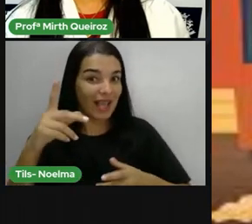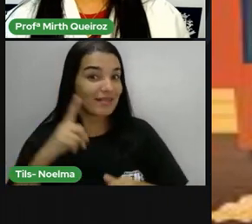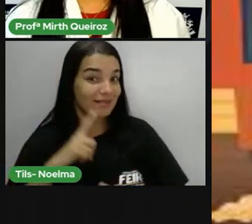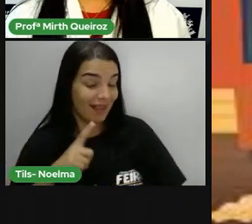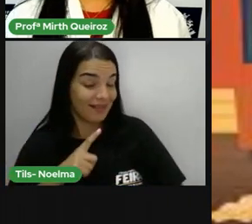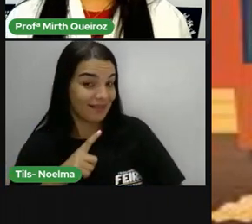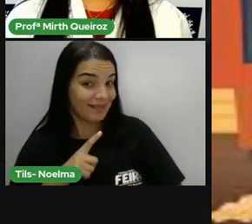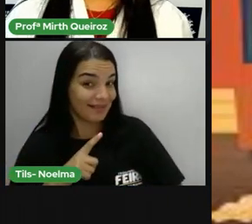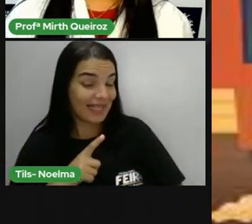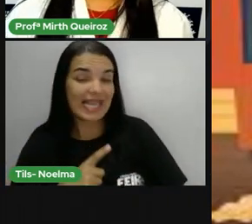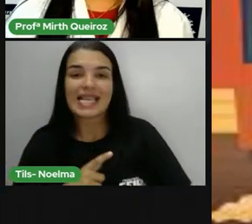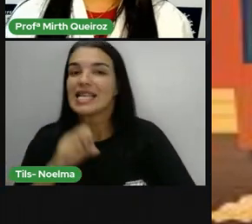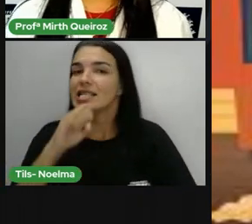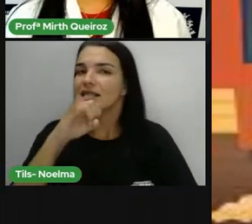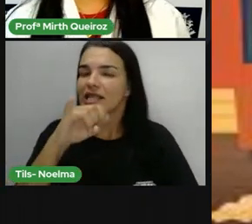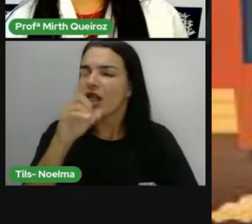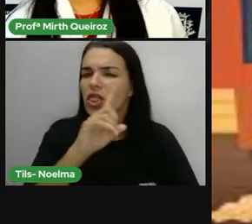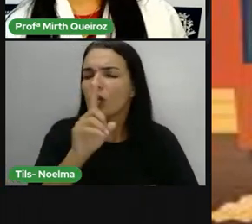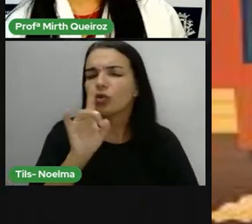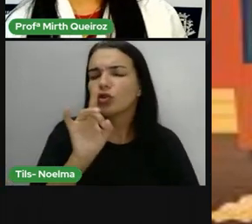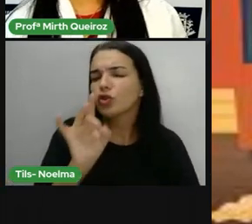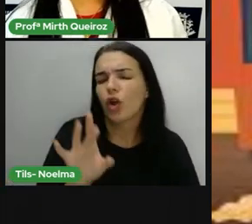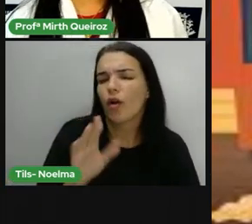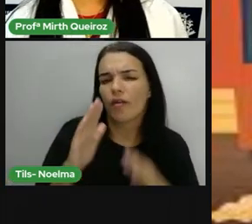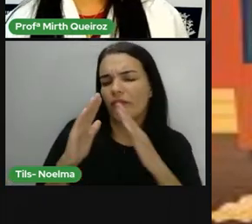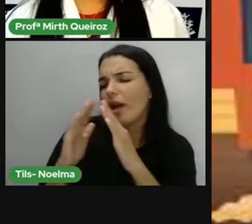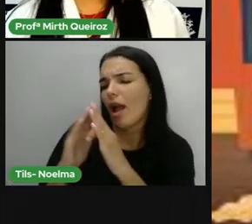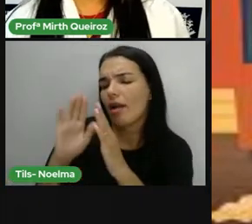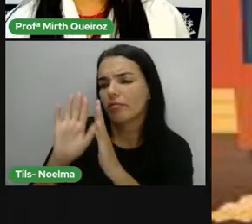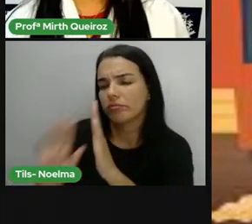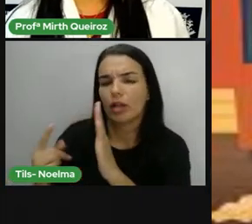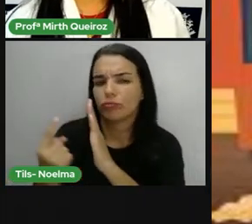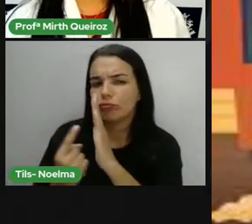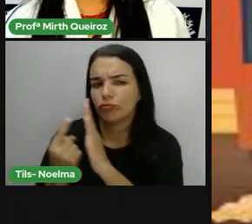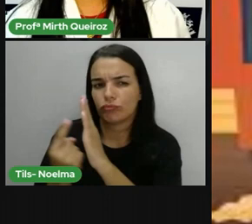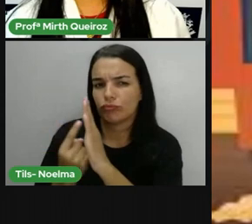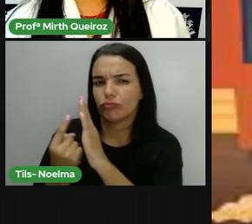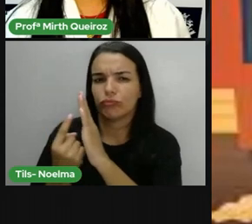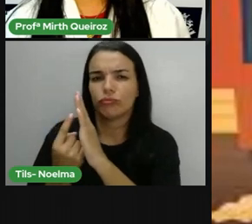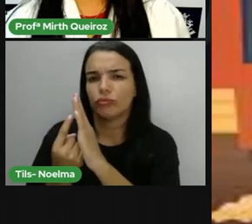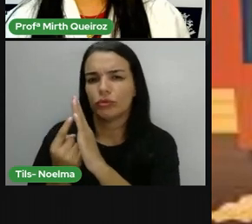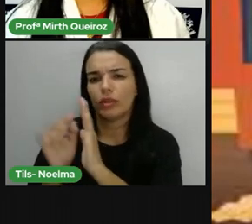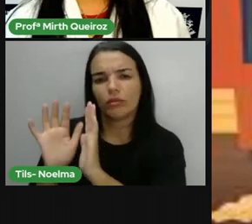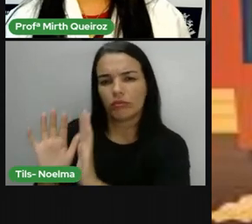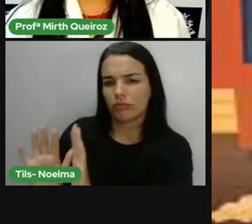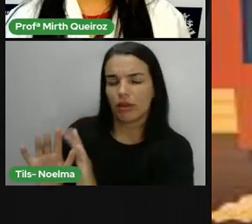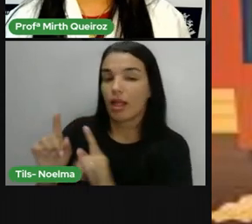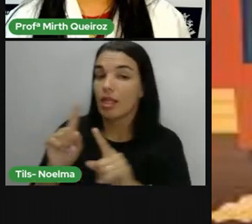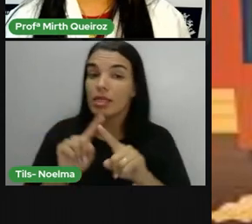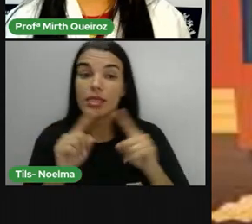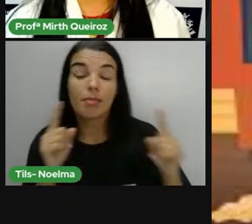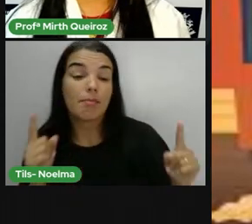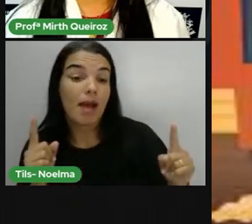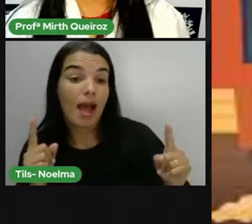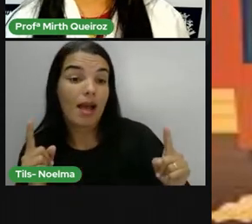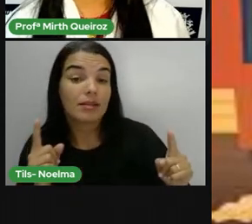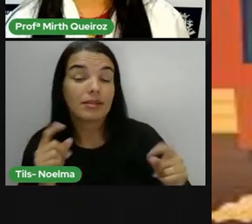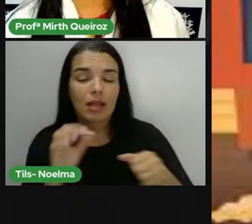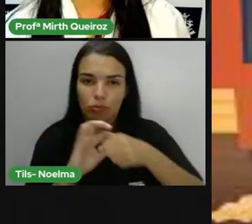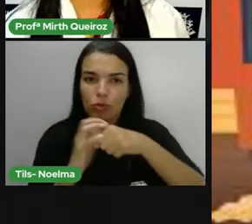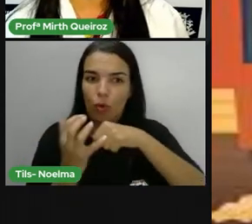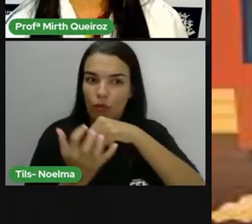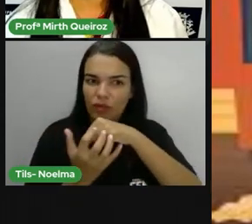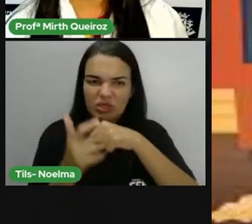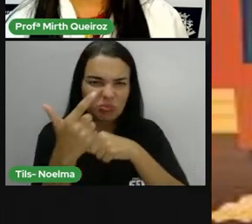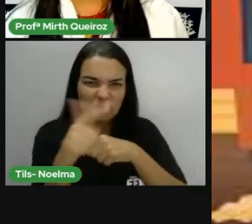não é somente não sair para a rua para que a gente ficar em casa para que a gente não tenha, né, a Covid aí, não